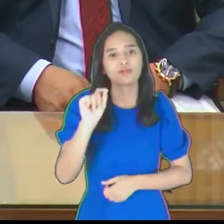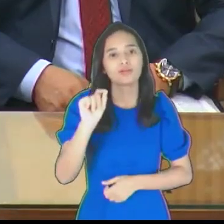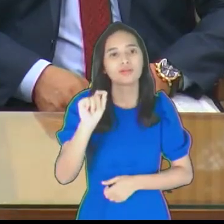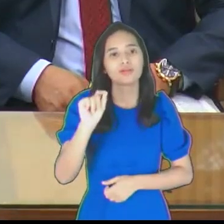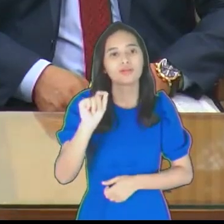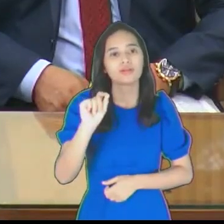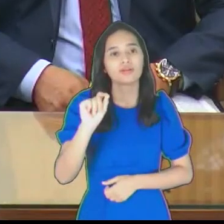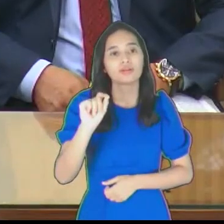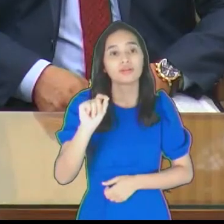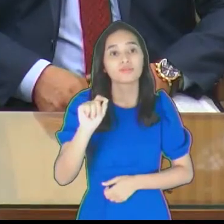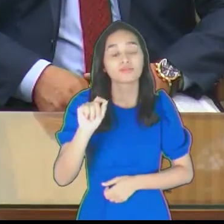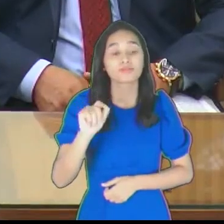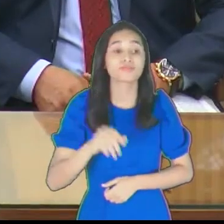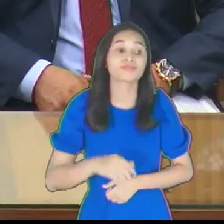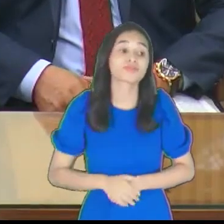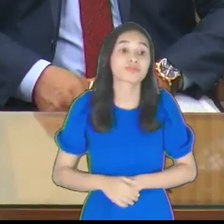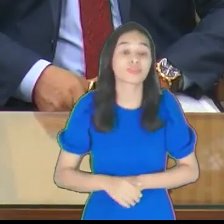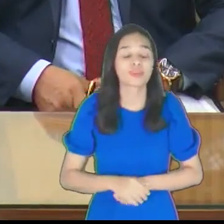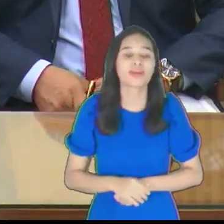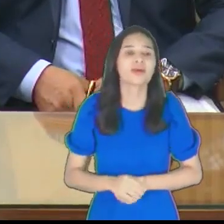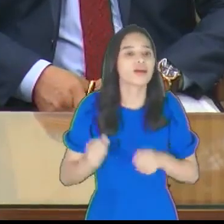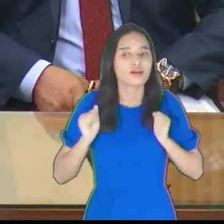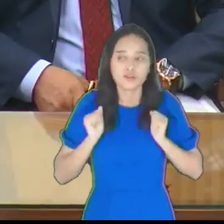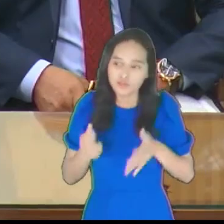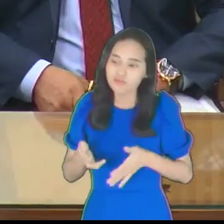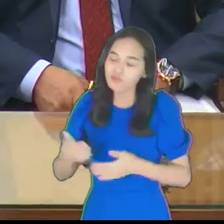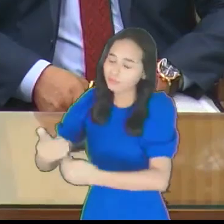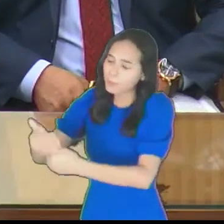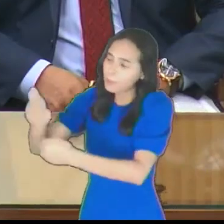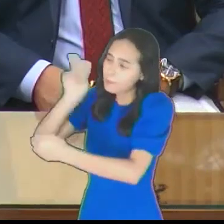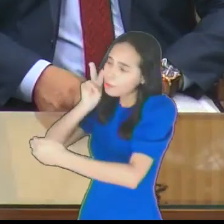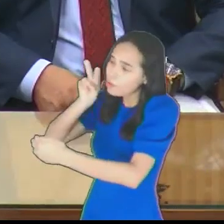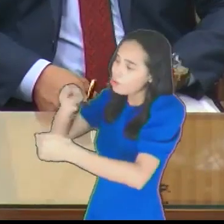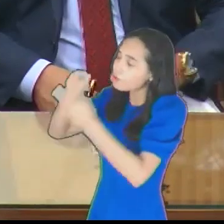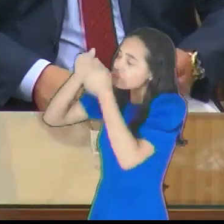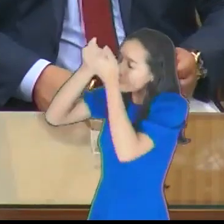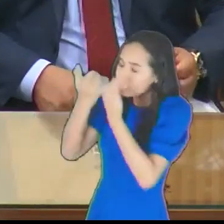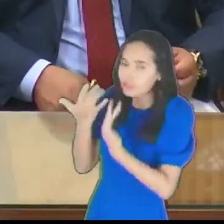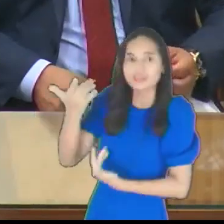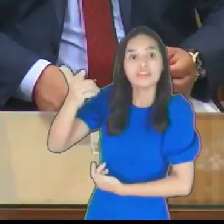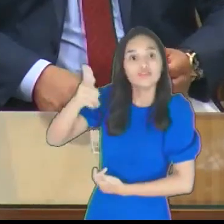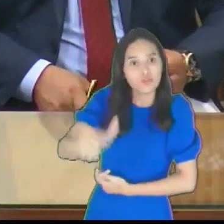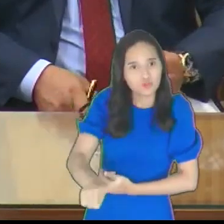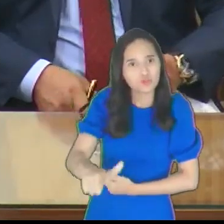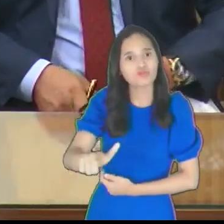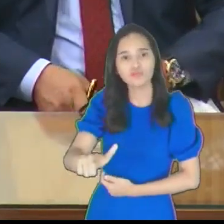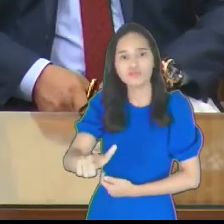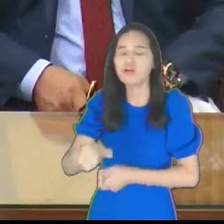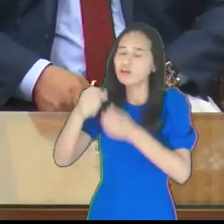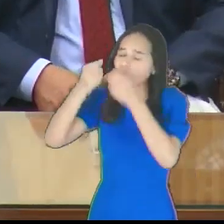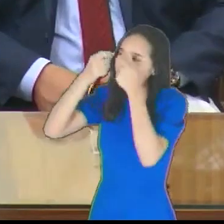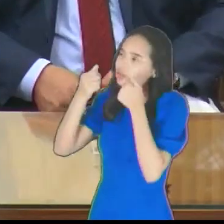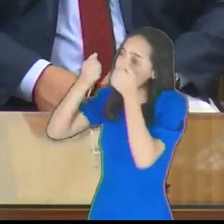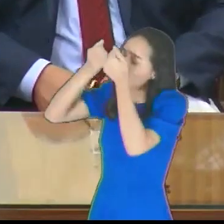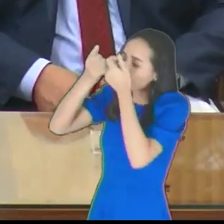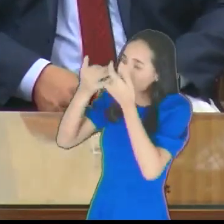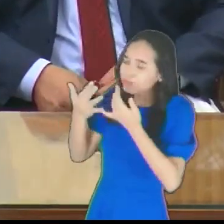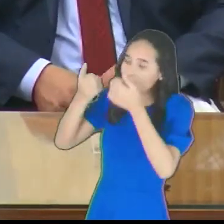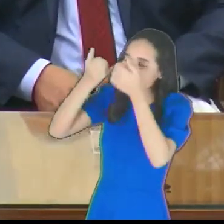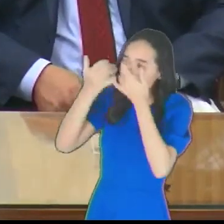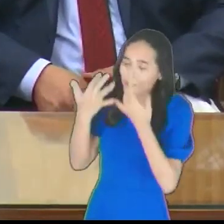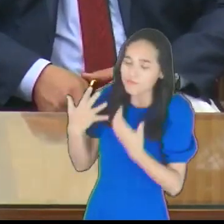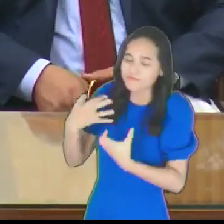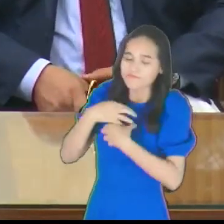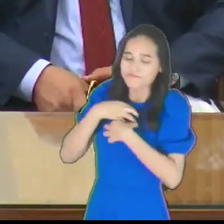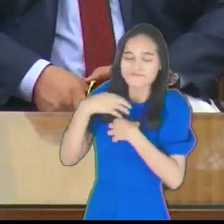Era para ele ter virado a cara para a parede de novo. É verdade, meus irmãos? Era para ele ter chorado, era para ele ter